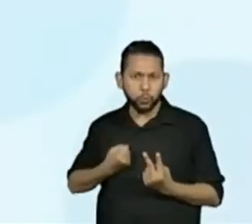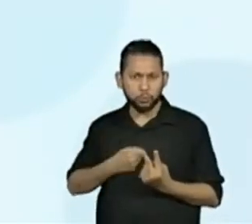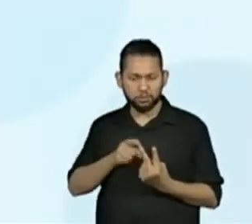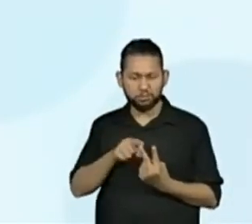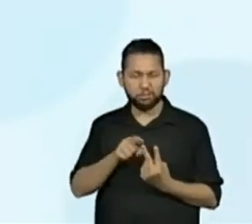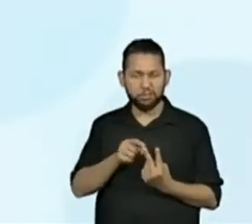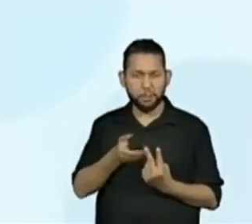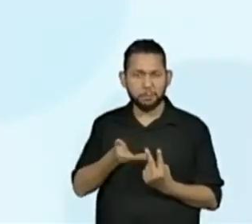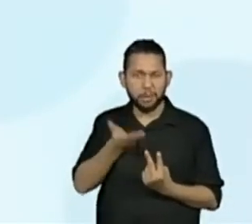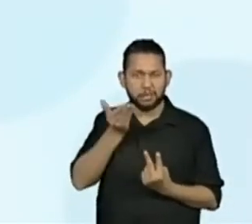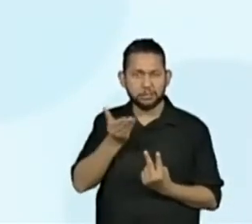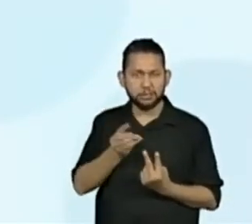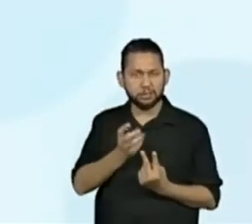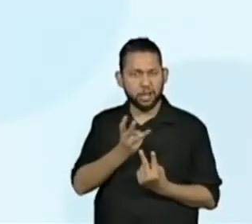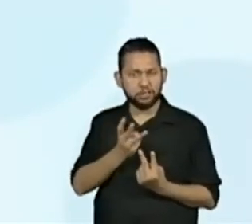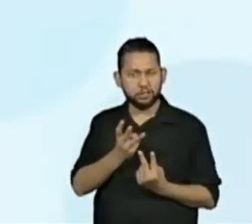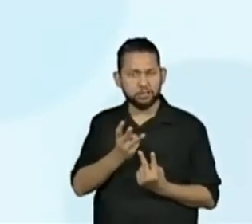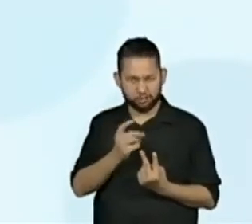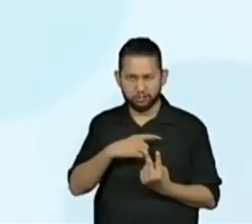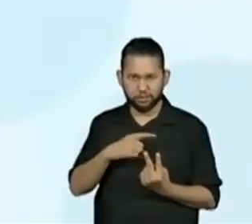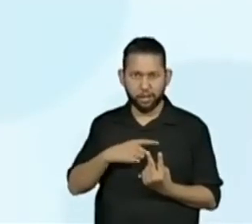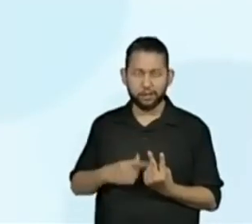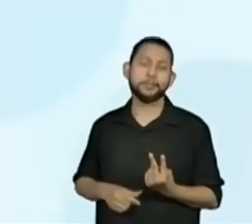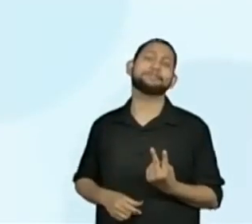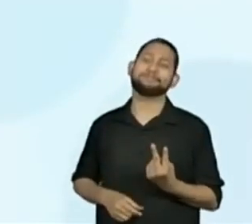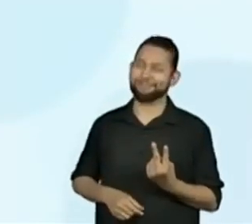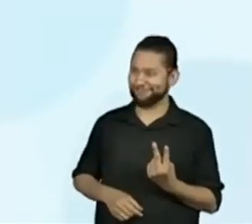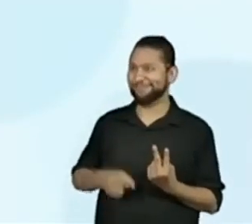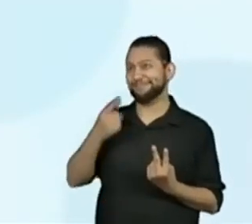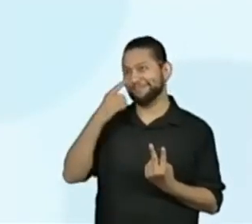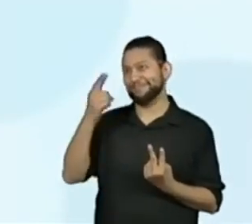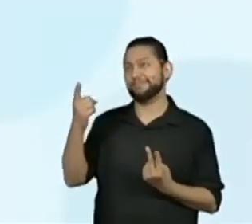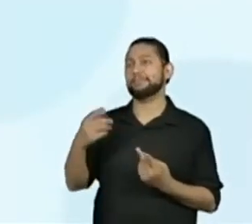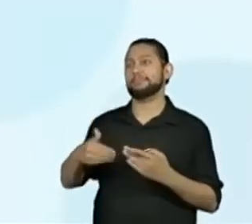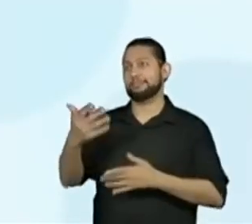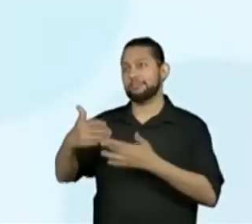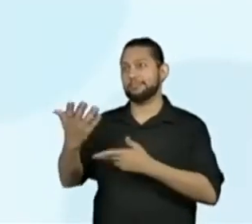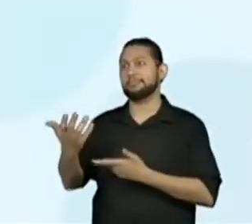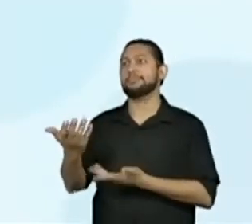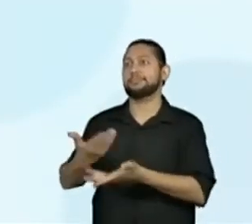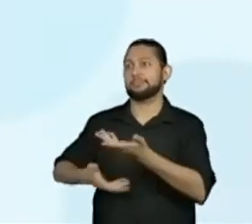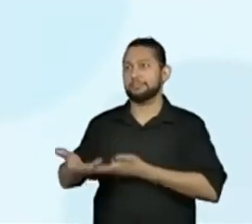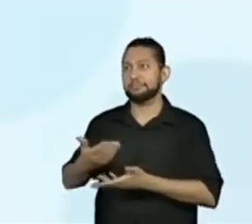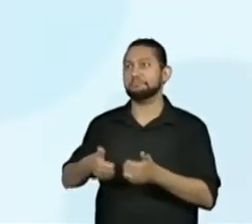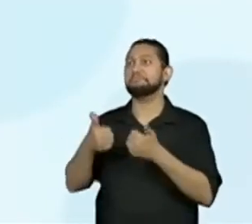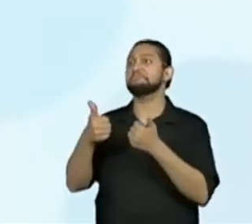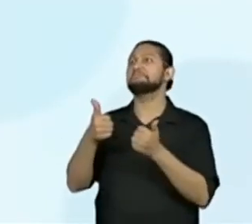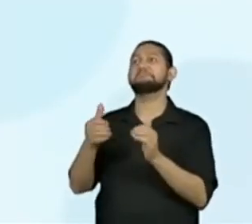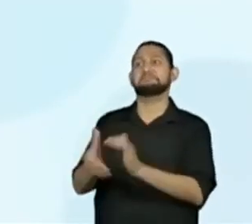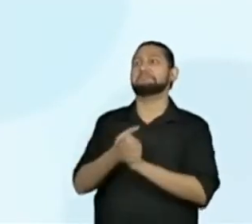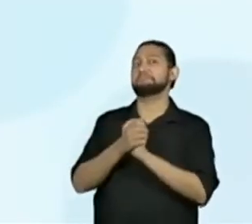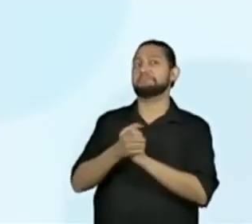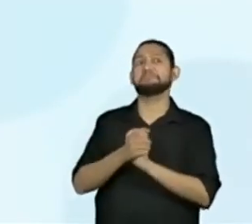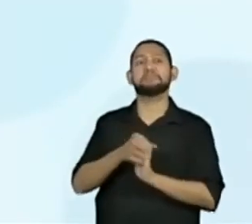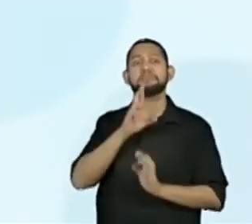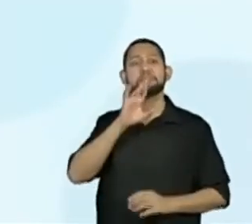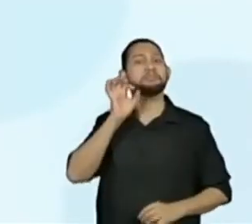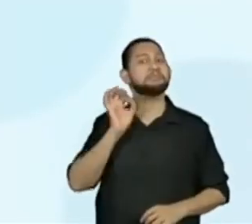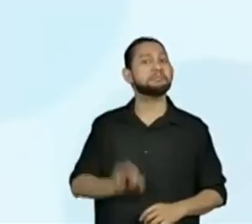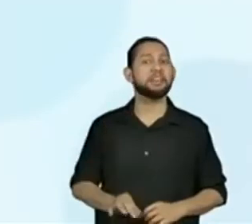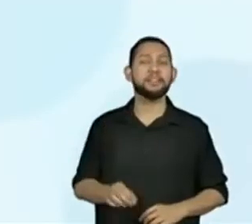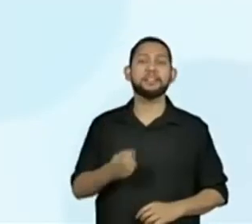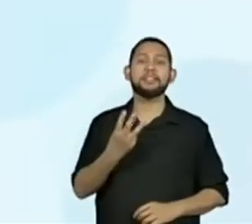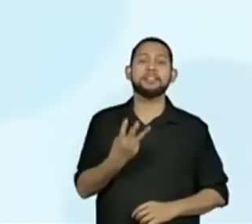Olha, tem. Os professores já estão indicando e espero que os alunos estejam interagindo com vocês, porque a gente está sentindo a energia daqui,